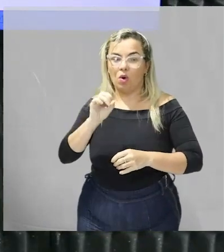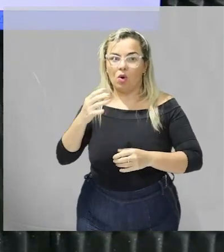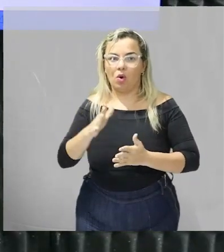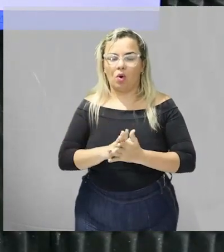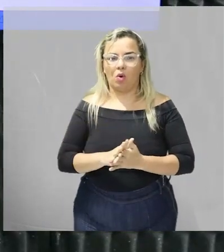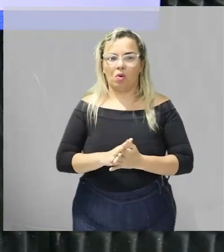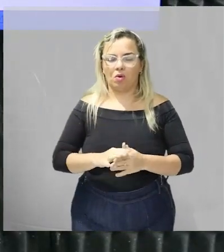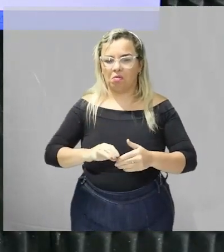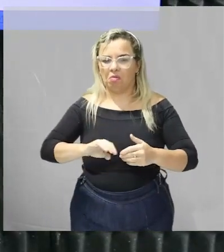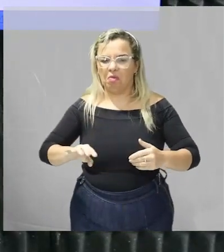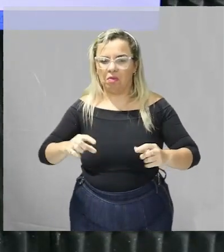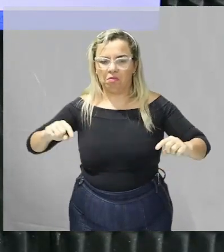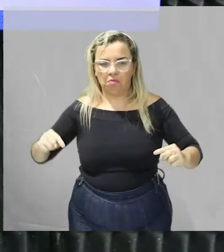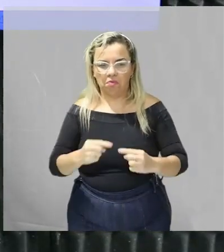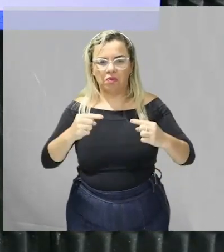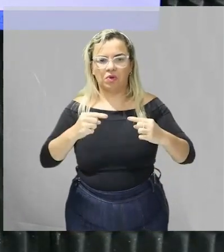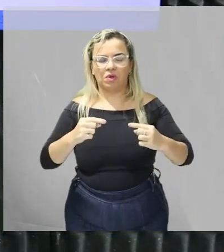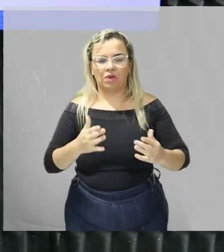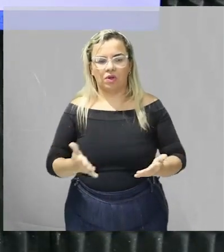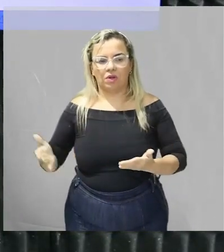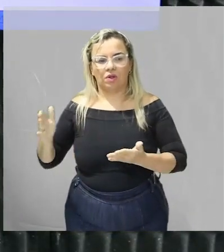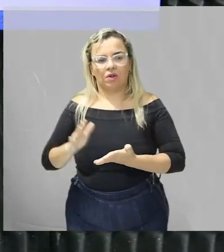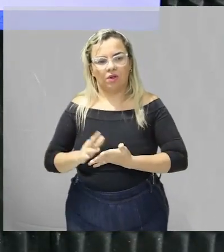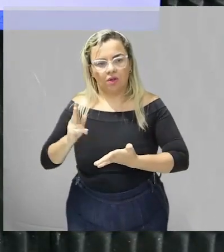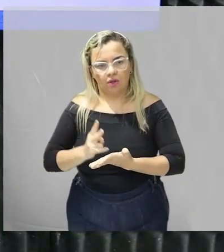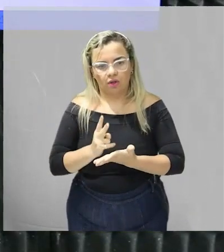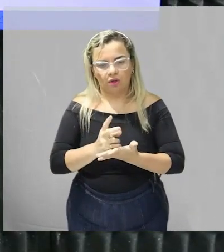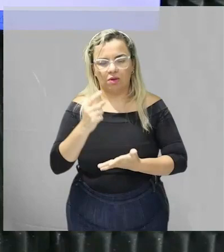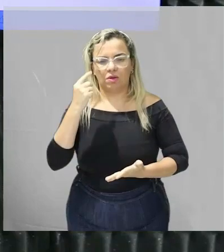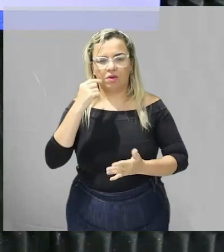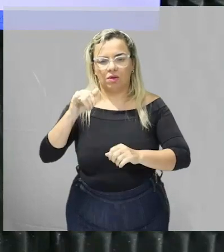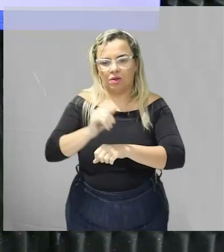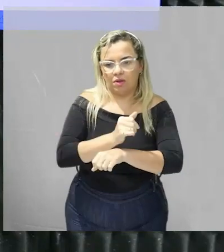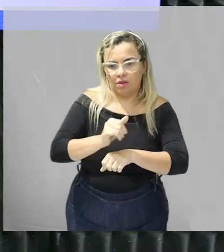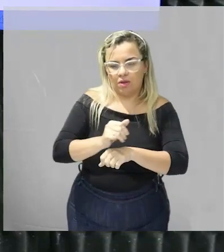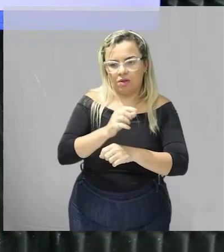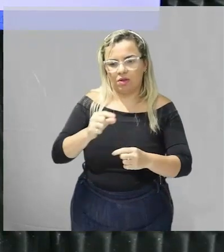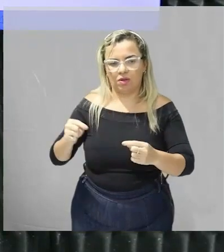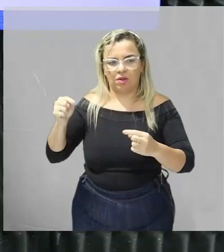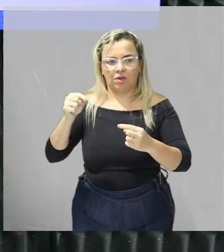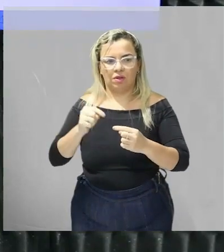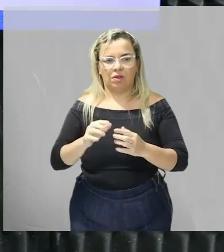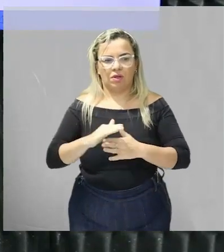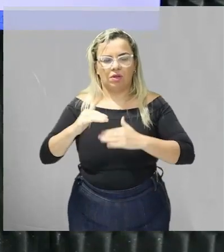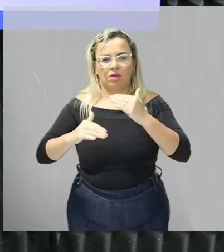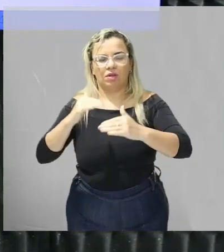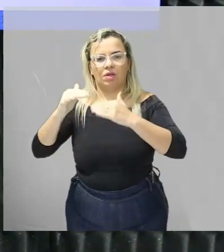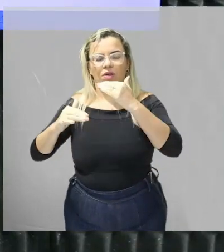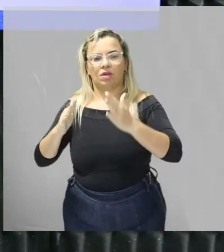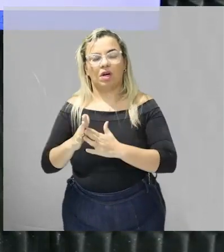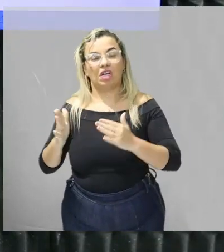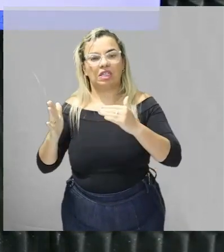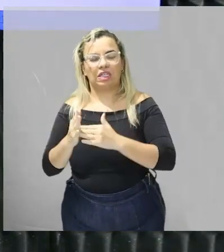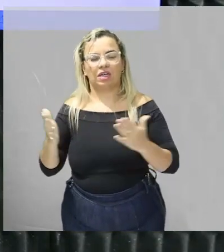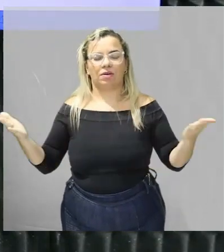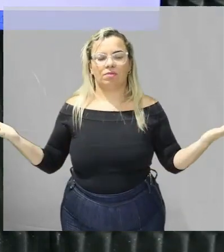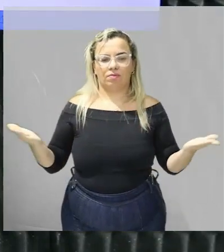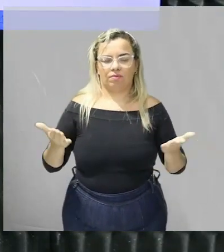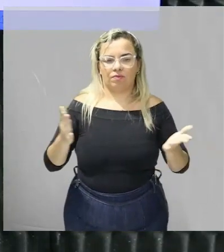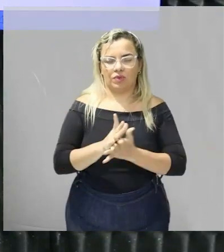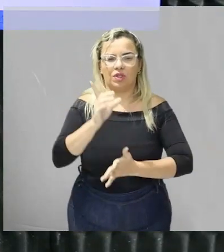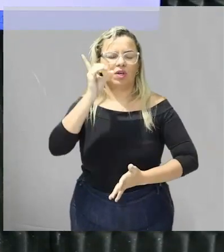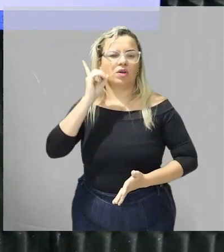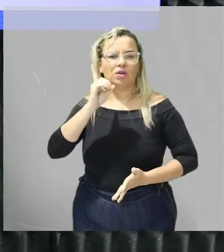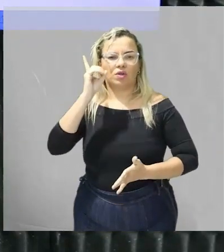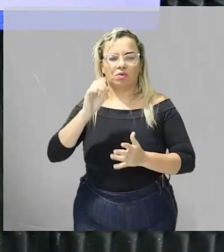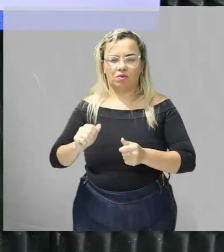ele continua. Trata-se, sem dúvida, da estratégia com pretensões mais abrangentes que se desenvolveu até agora. Então, os Estados Unidos estão tomando